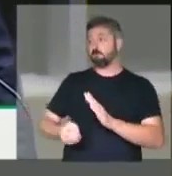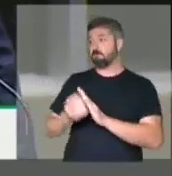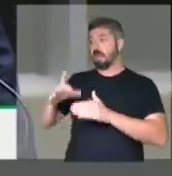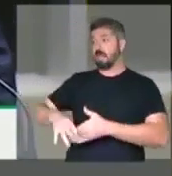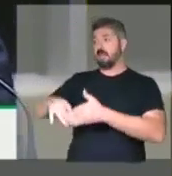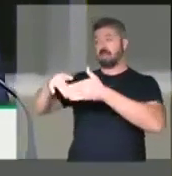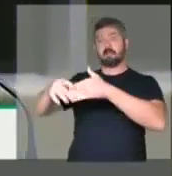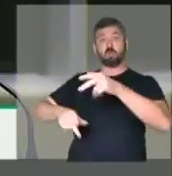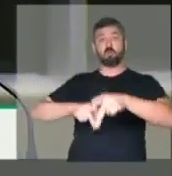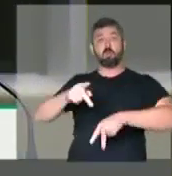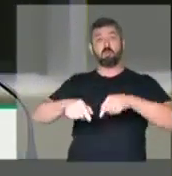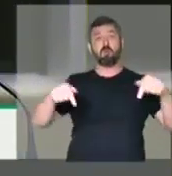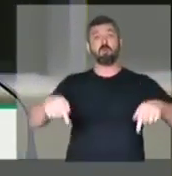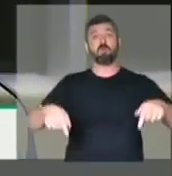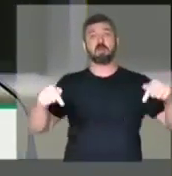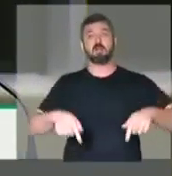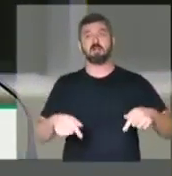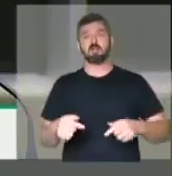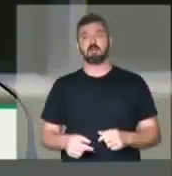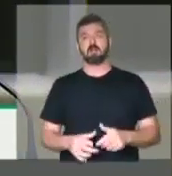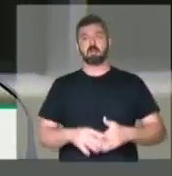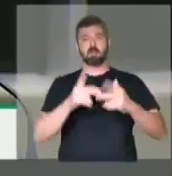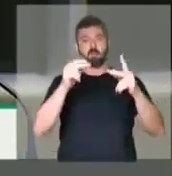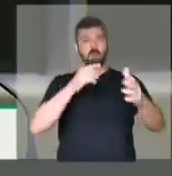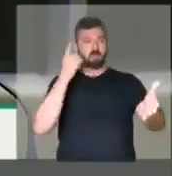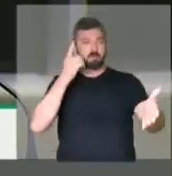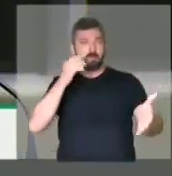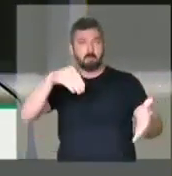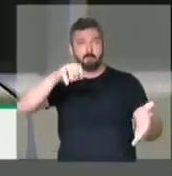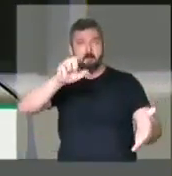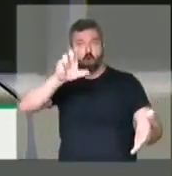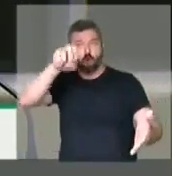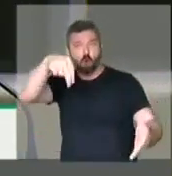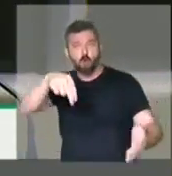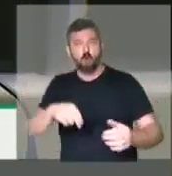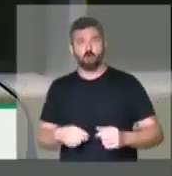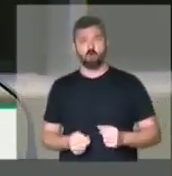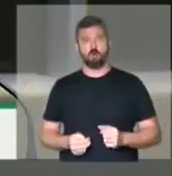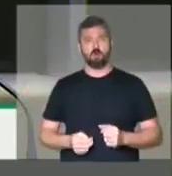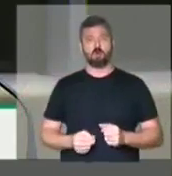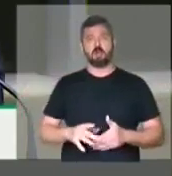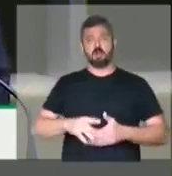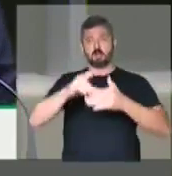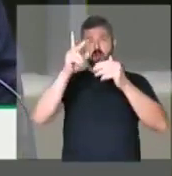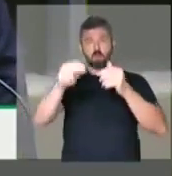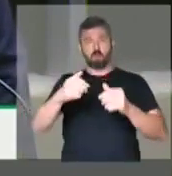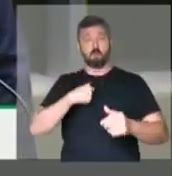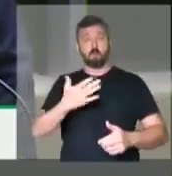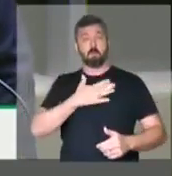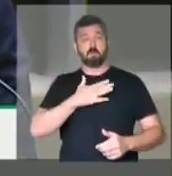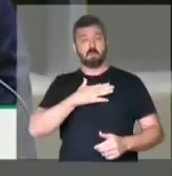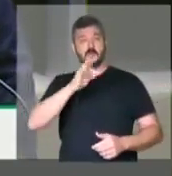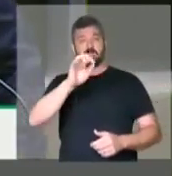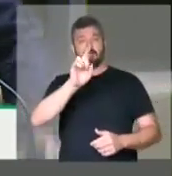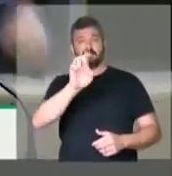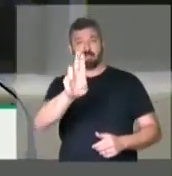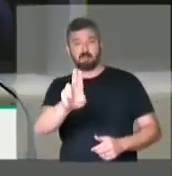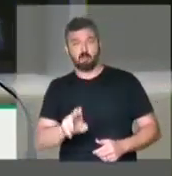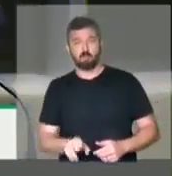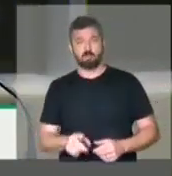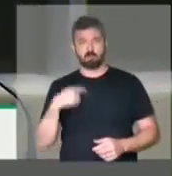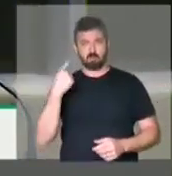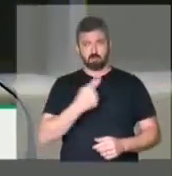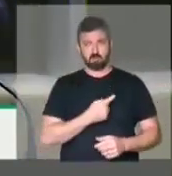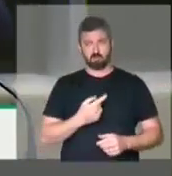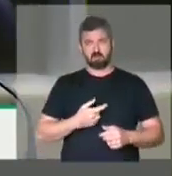aqui populares, líderes como o deputado Alessandro Molon, líderes como o meu líder Tadeu Alencar,